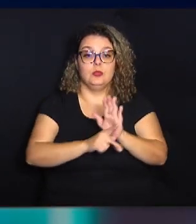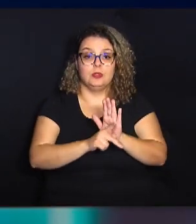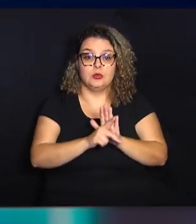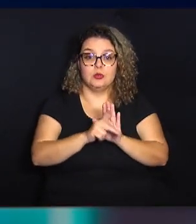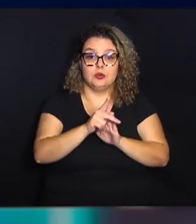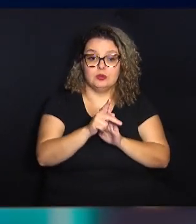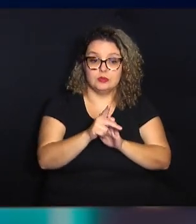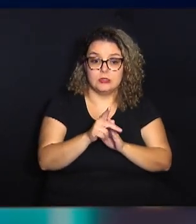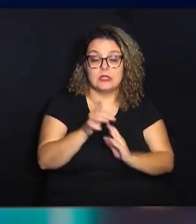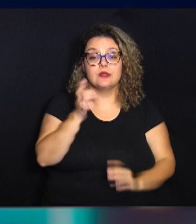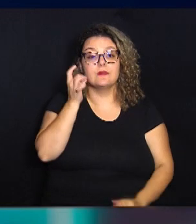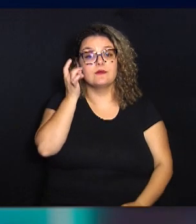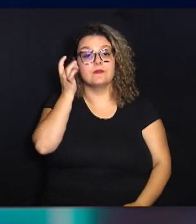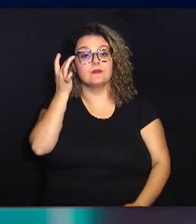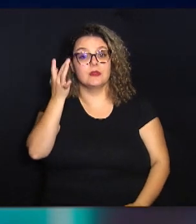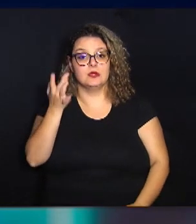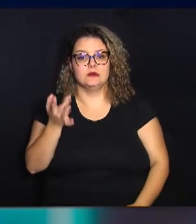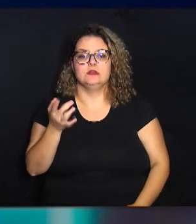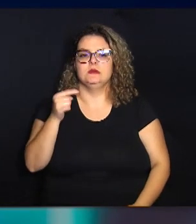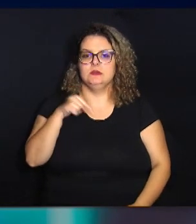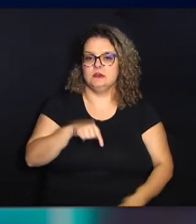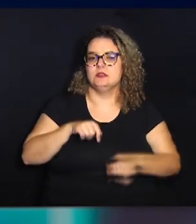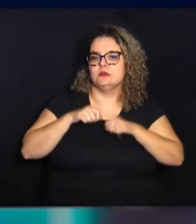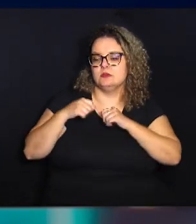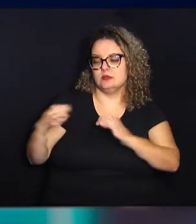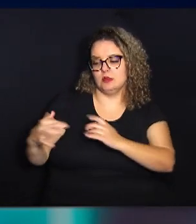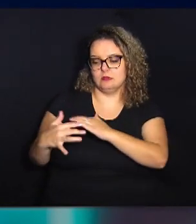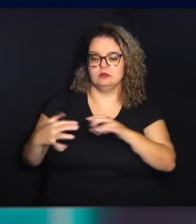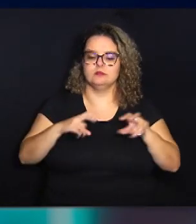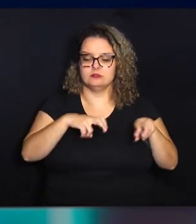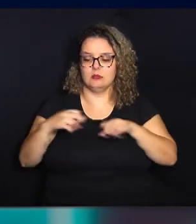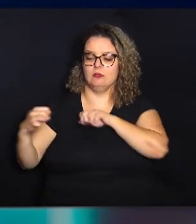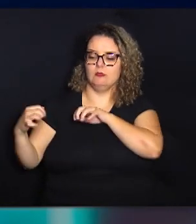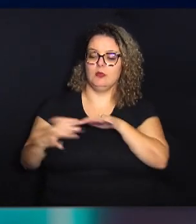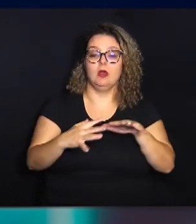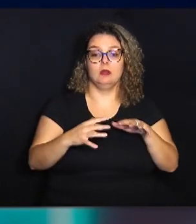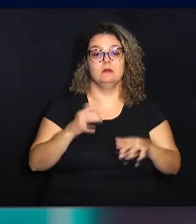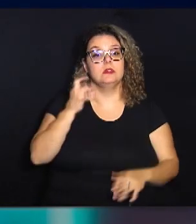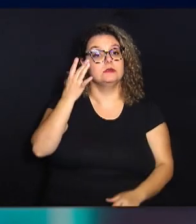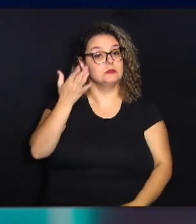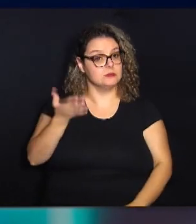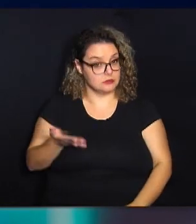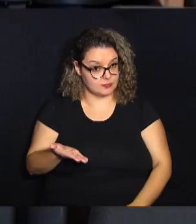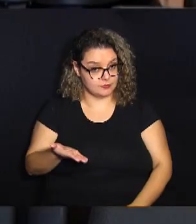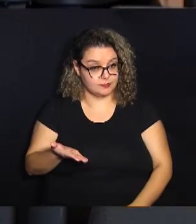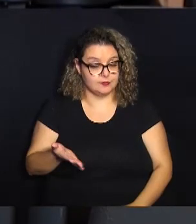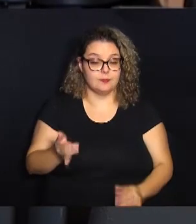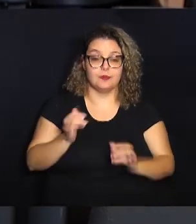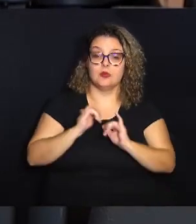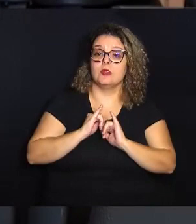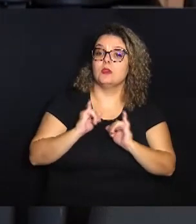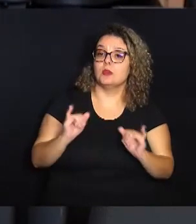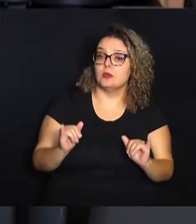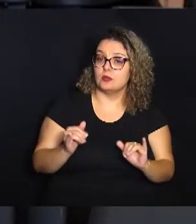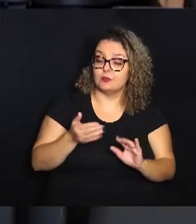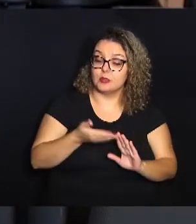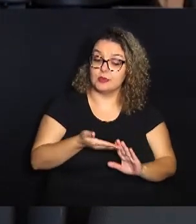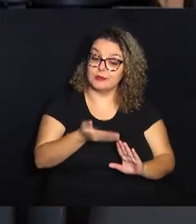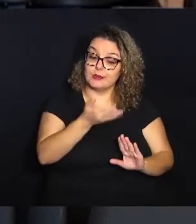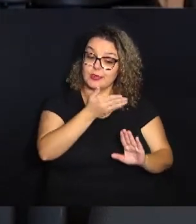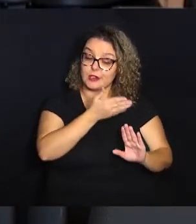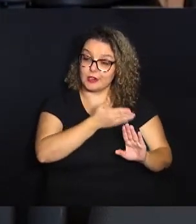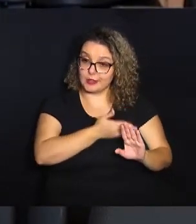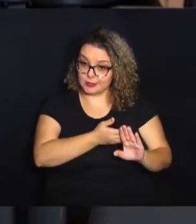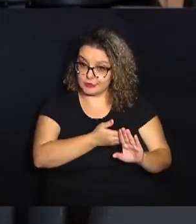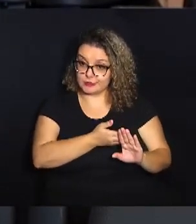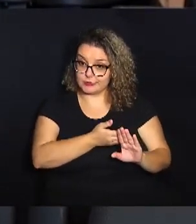que facilitam essa expansão urbana. Então, a mensagem que vem